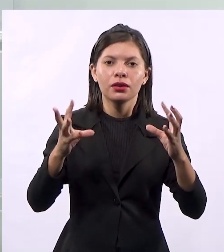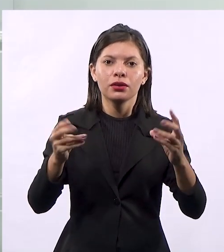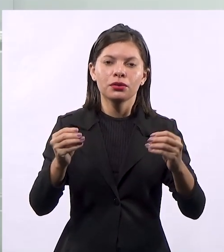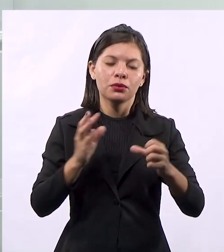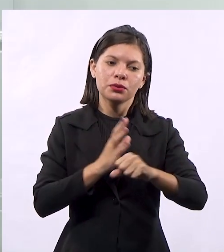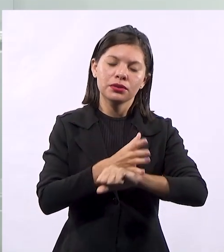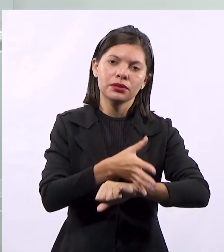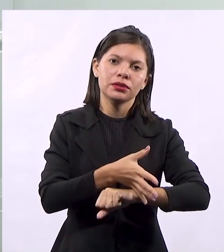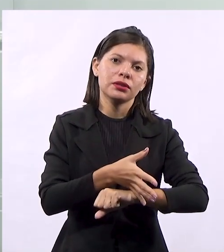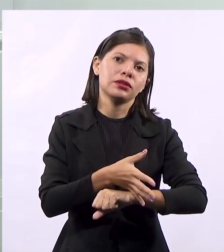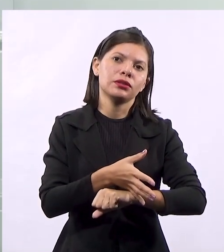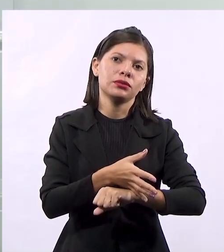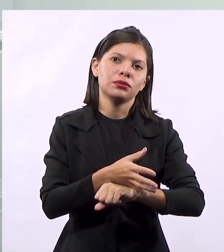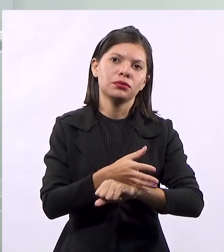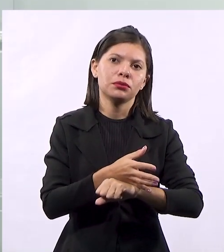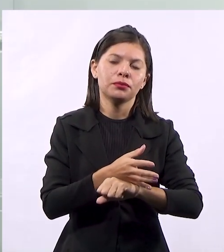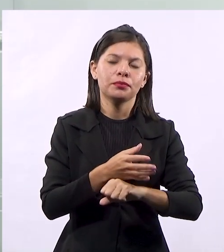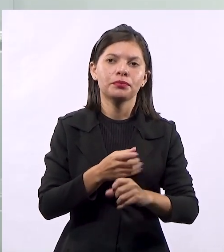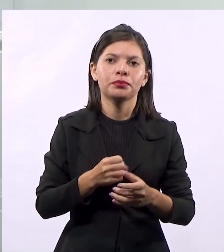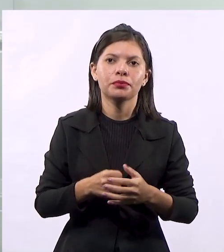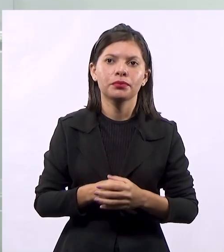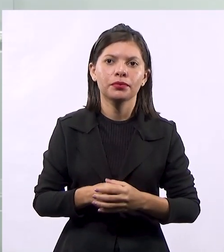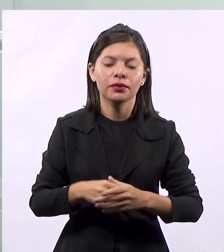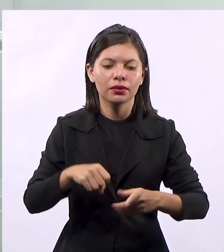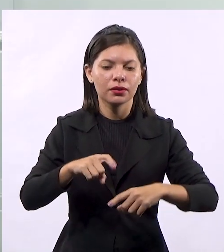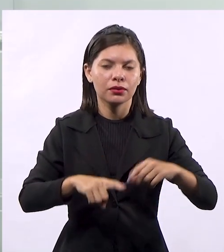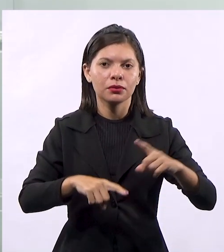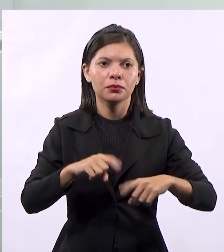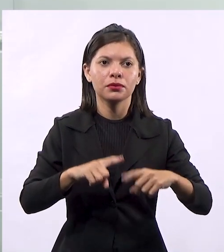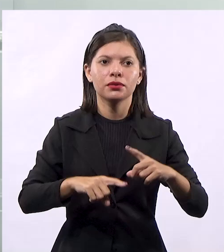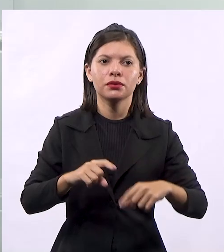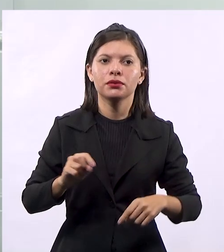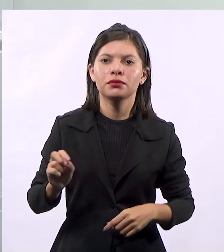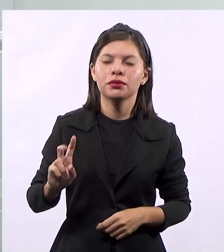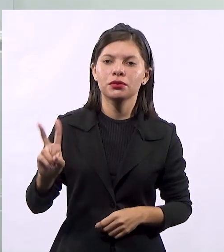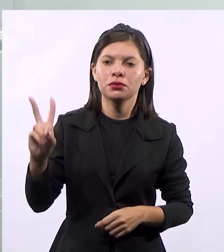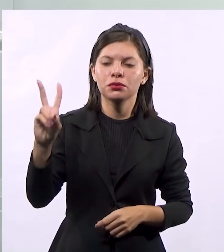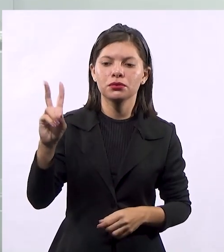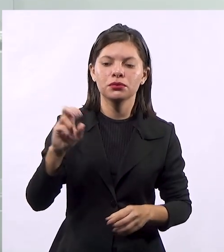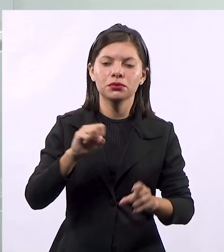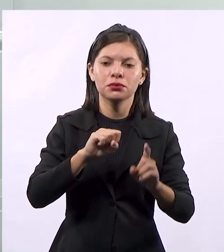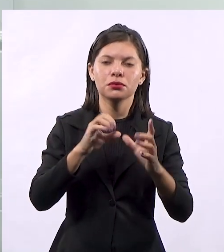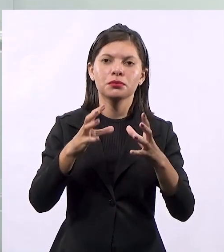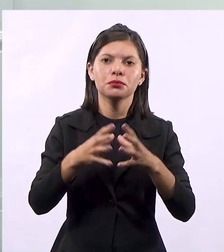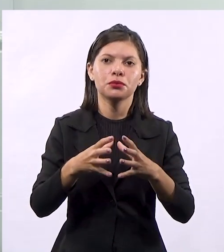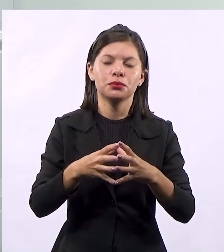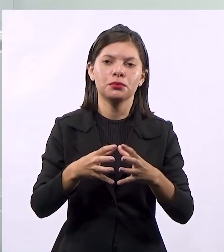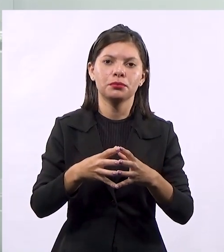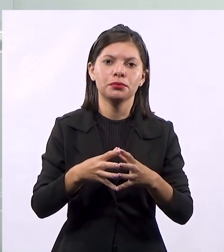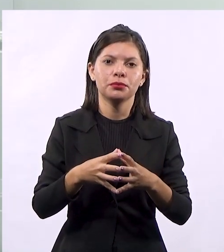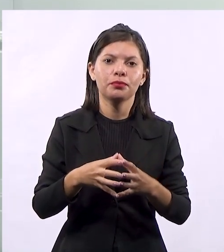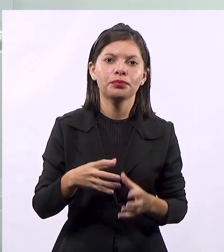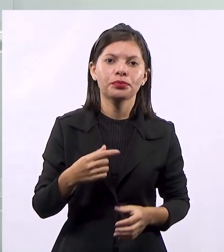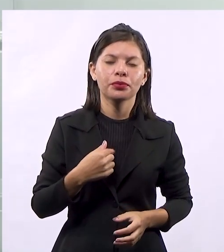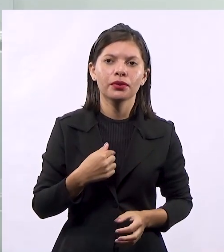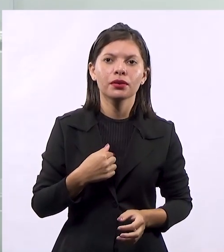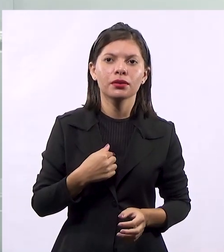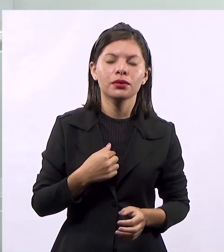convivência social seja pacífica, seja ordeira, e tenha todos o mesmo acesso àqueles